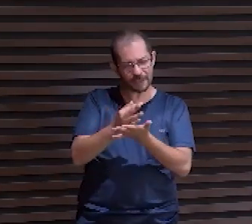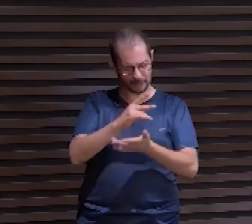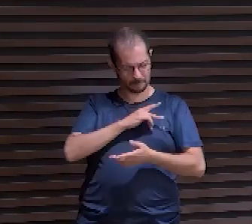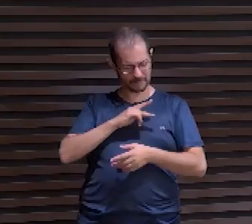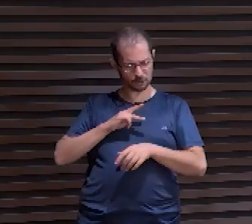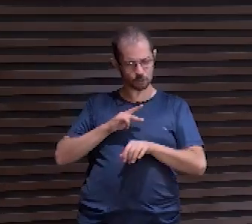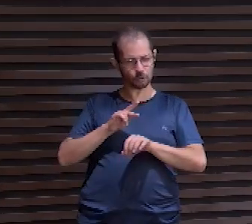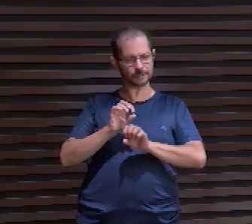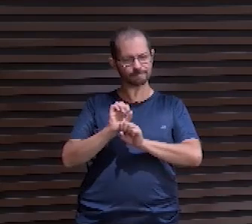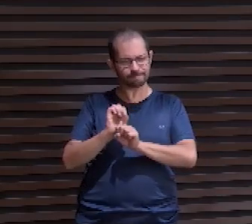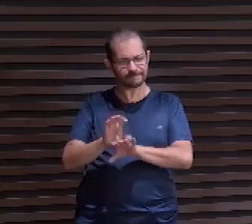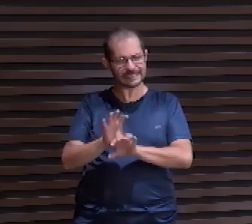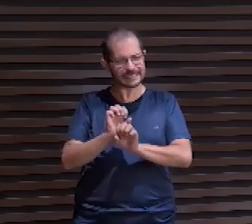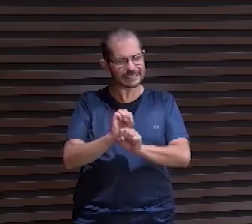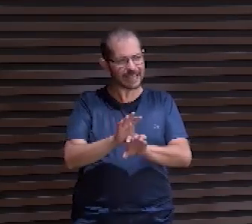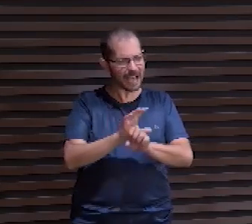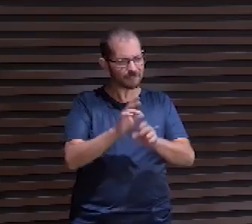pastor